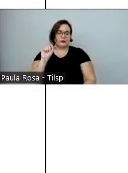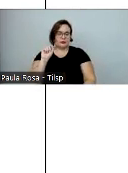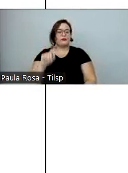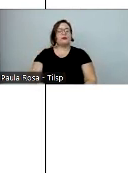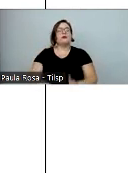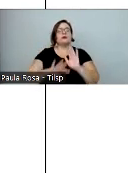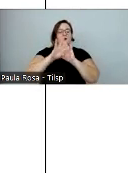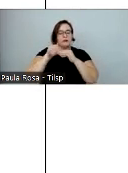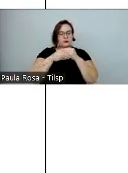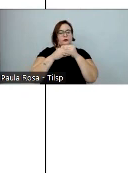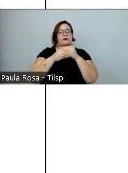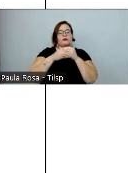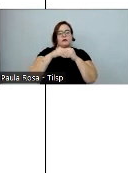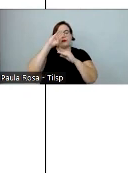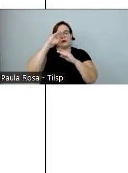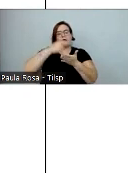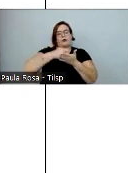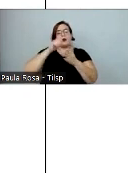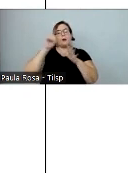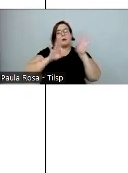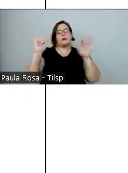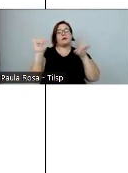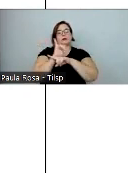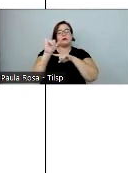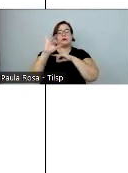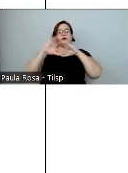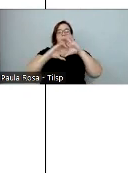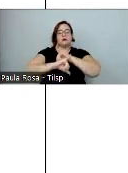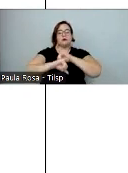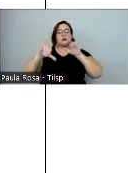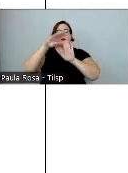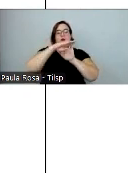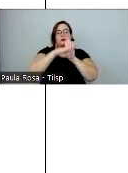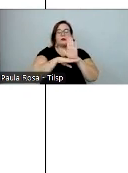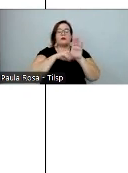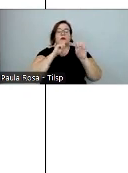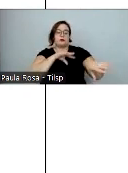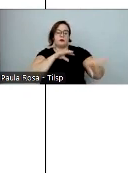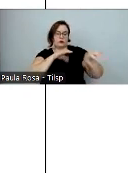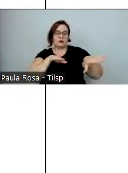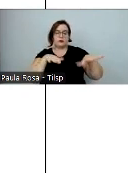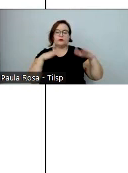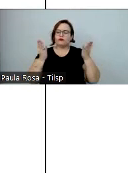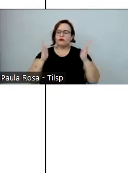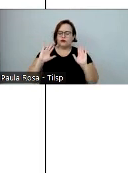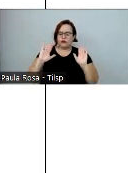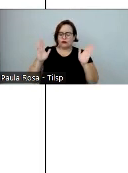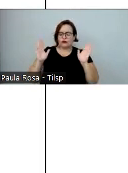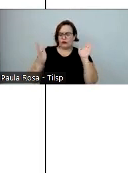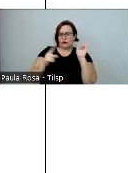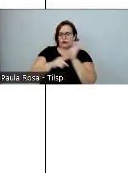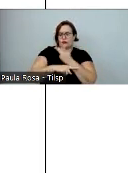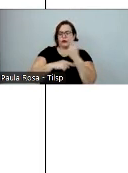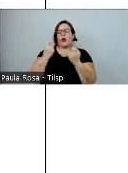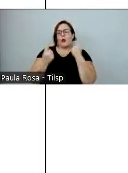estratégico na comunicação nos programas educativos né quer dizer daqui para frente isso já vem acontecendo alguns programas educativos por exemplo